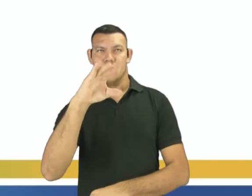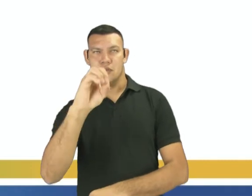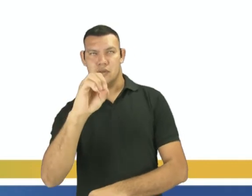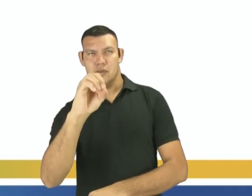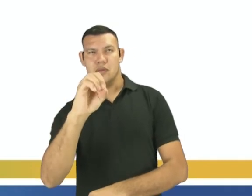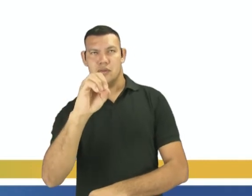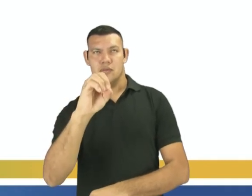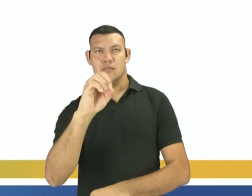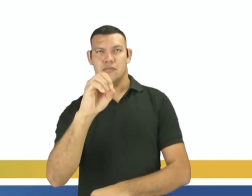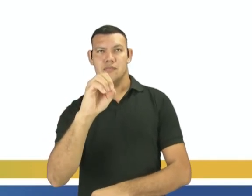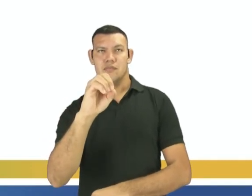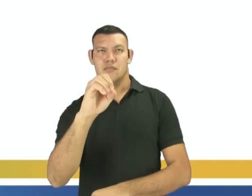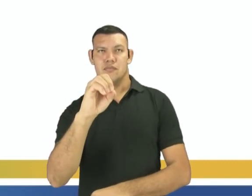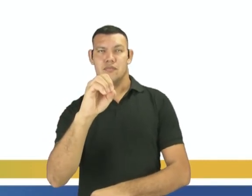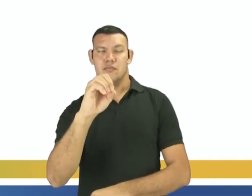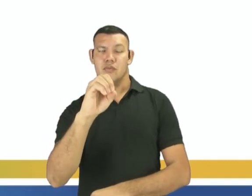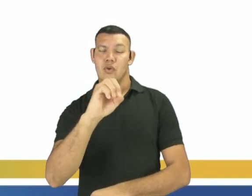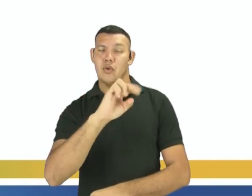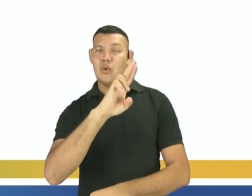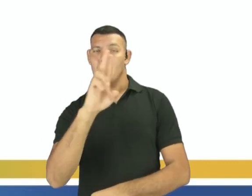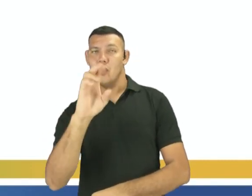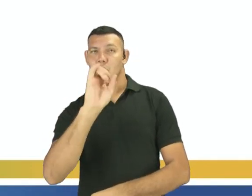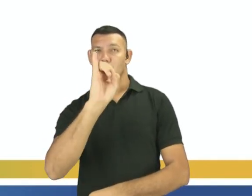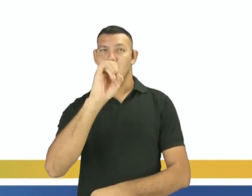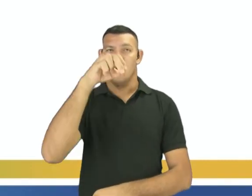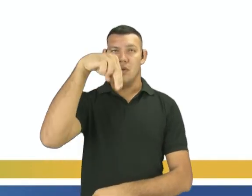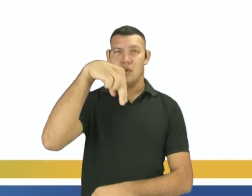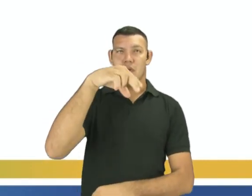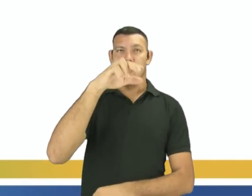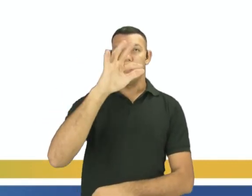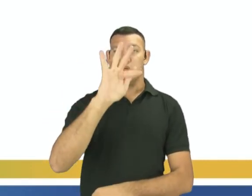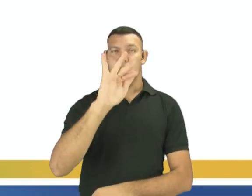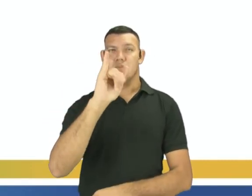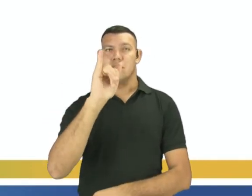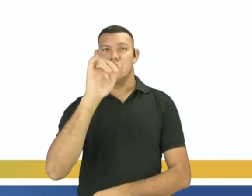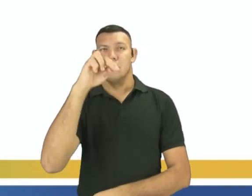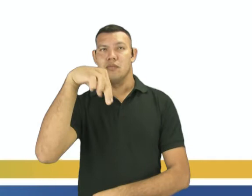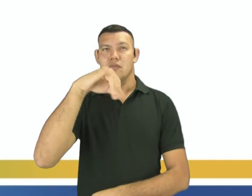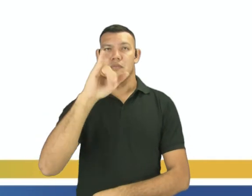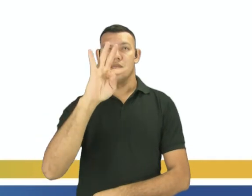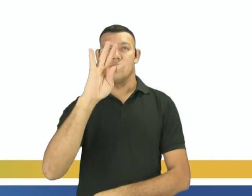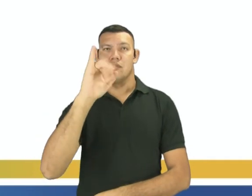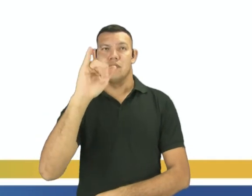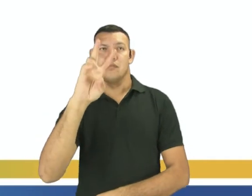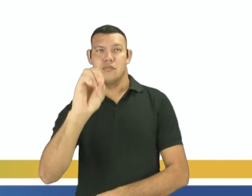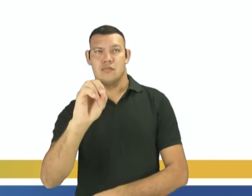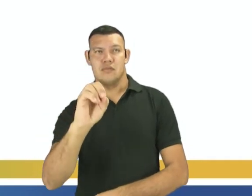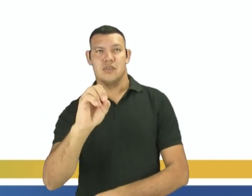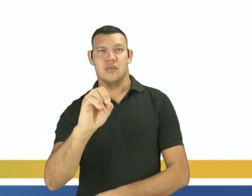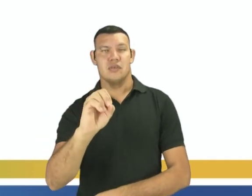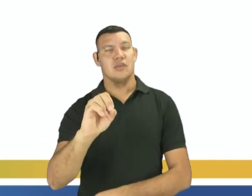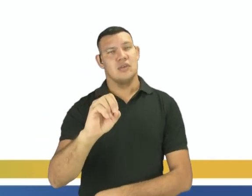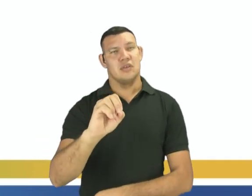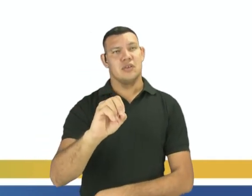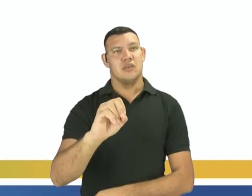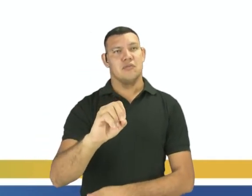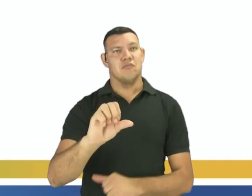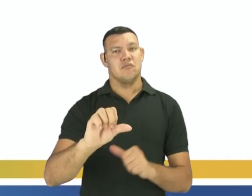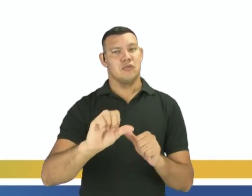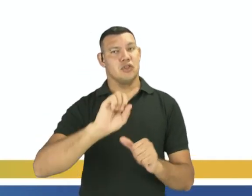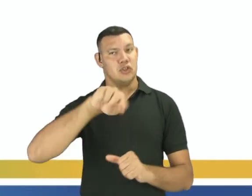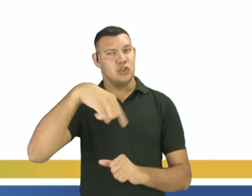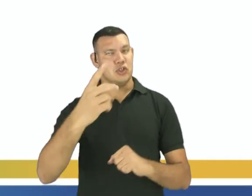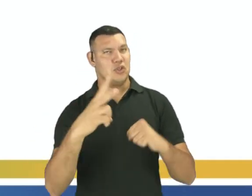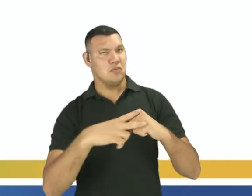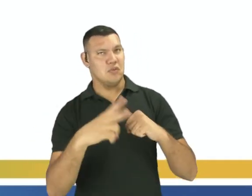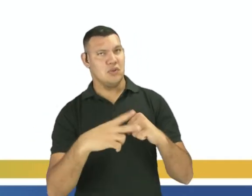verbos, o outro verbo pode ser no gerúndio ou no infinitivo, tanto faz, só que na lista anterior não há mudança de sentido.